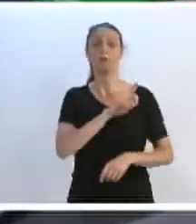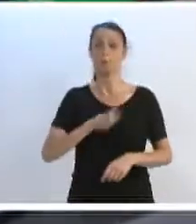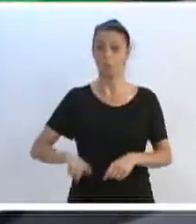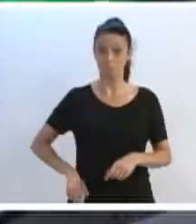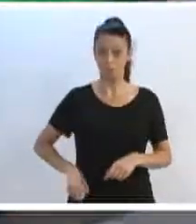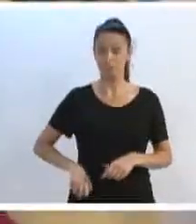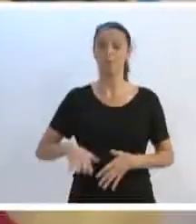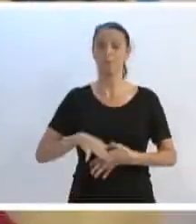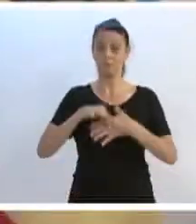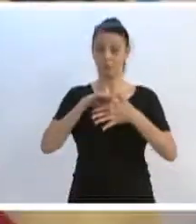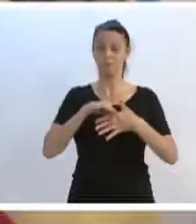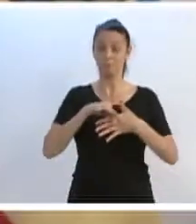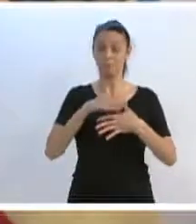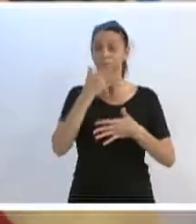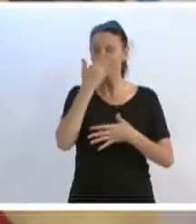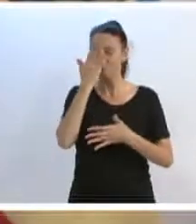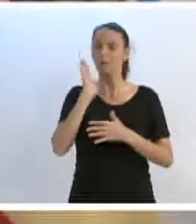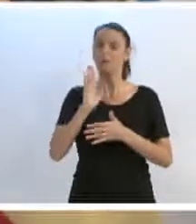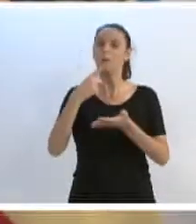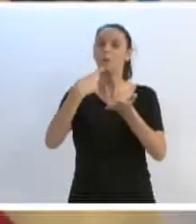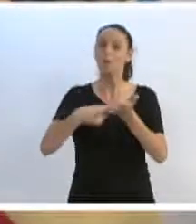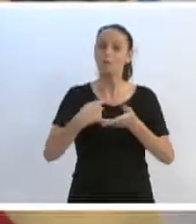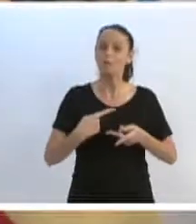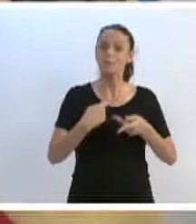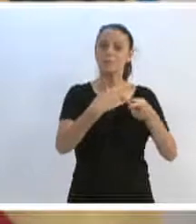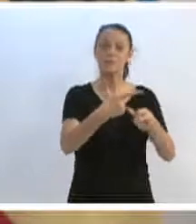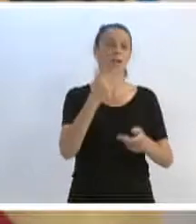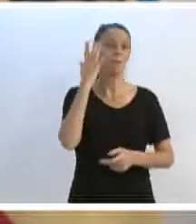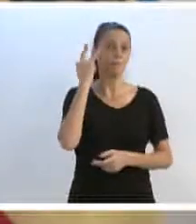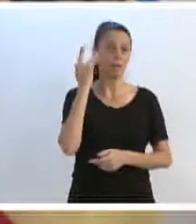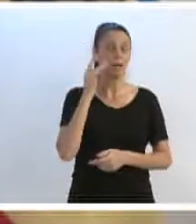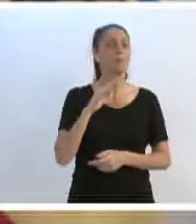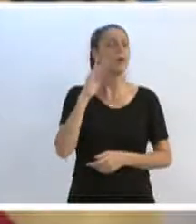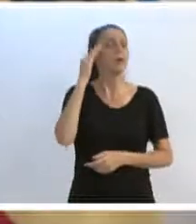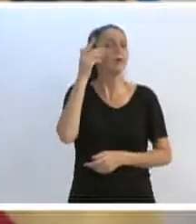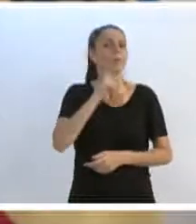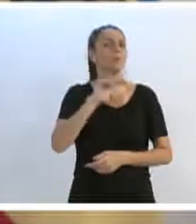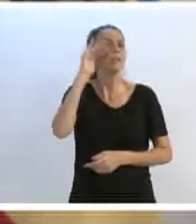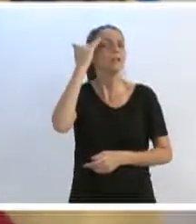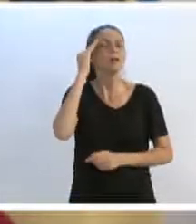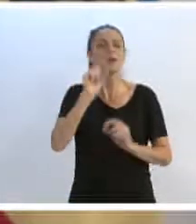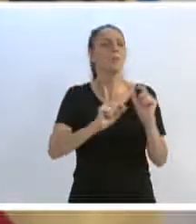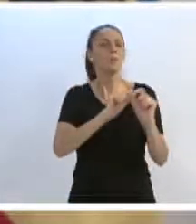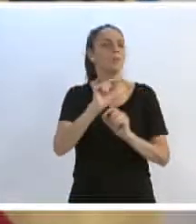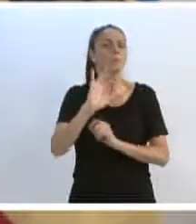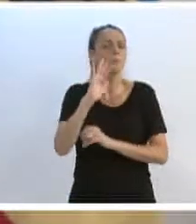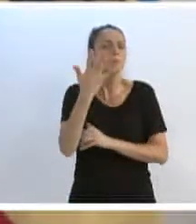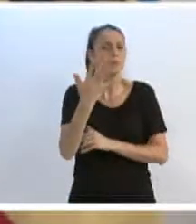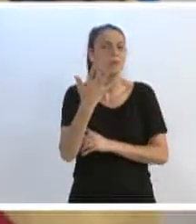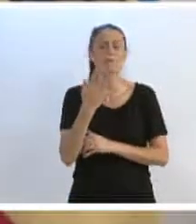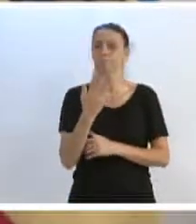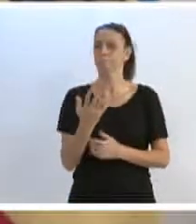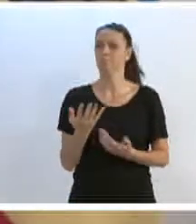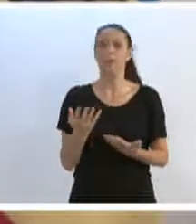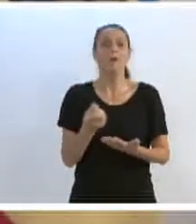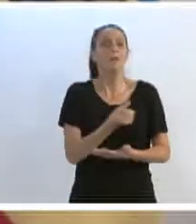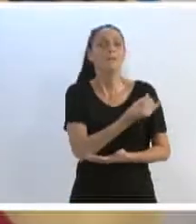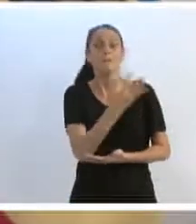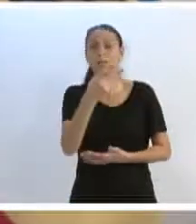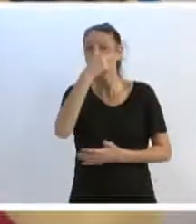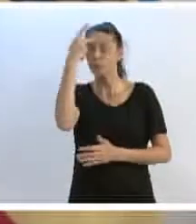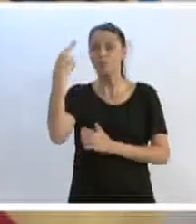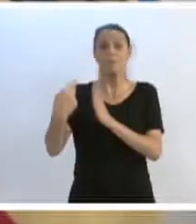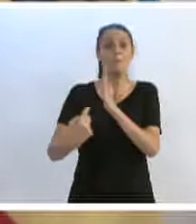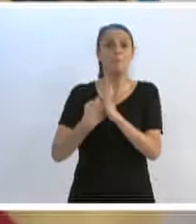na verdade, uma visita. Estamos marcando de fazer uma visita amanhã para a gente poder entender, na verdade, esse processo. Essa é uma questão que muita gente me pergunta,